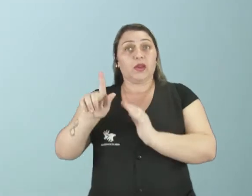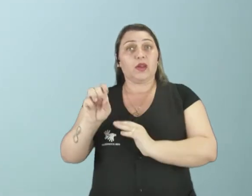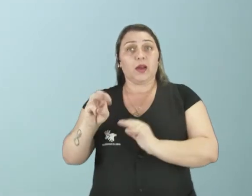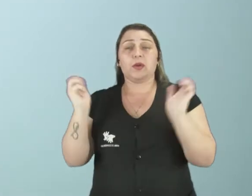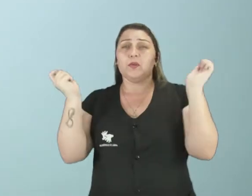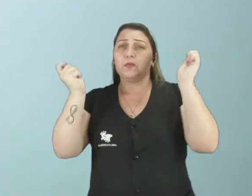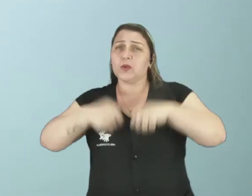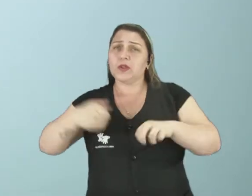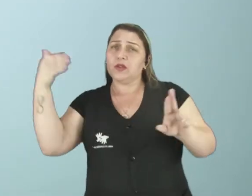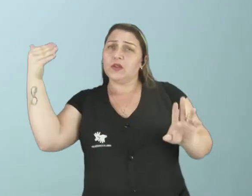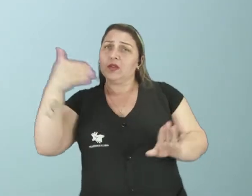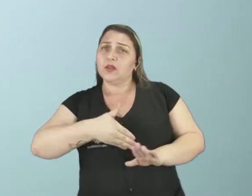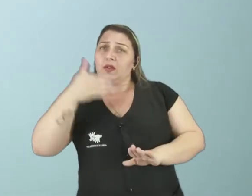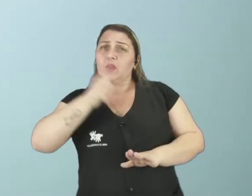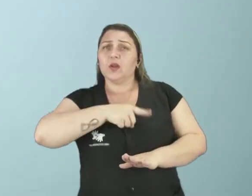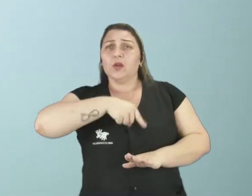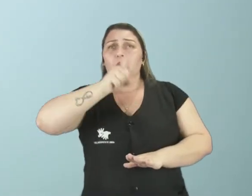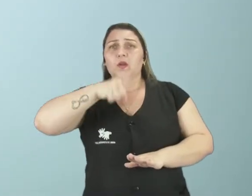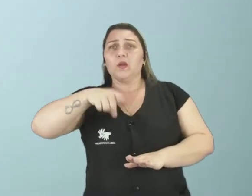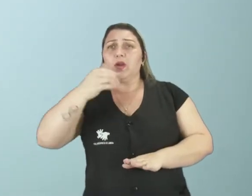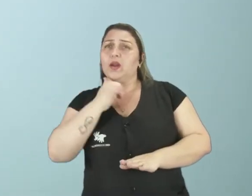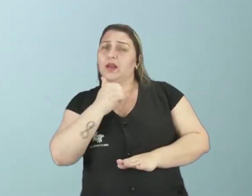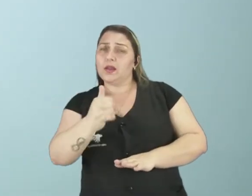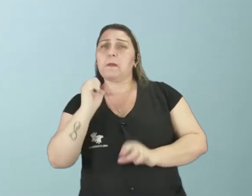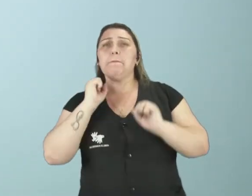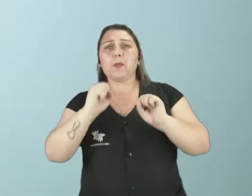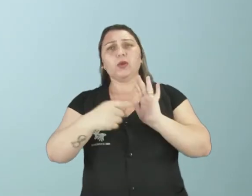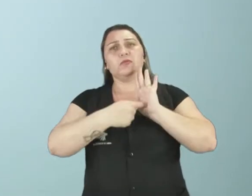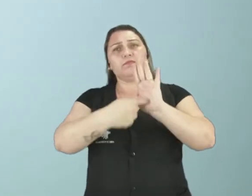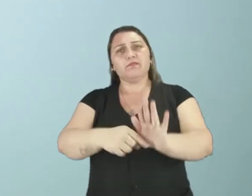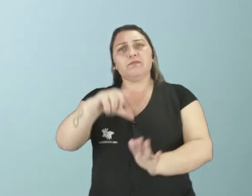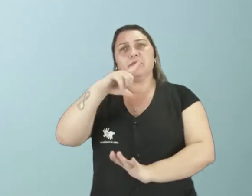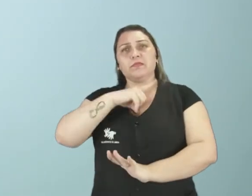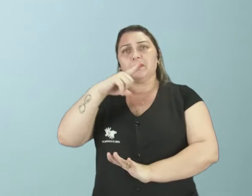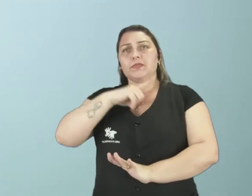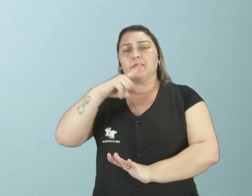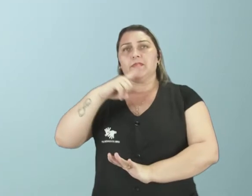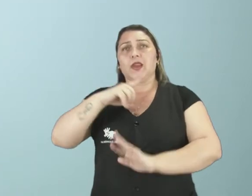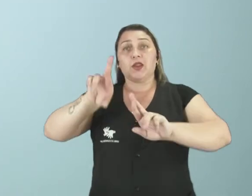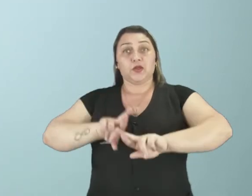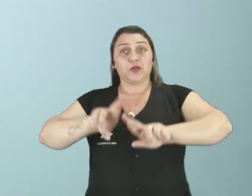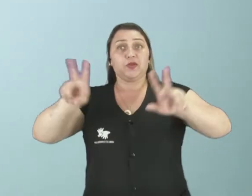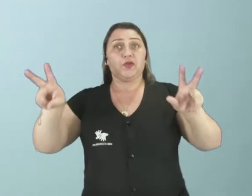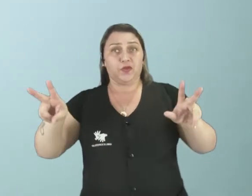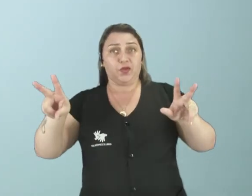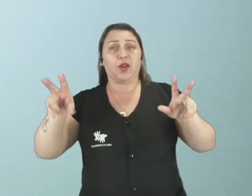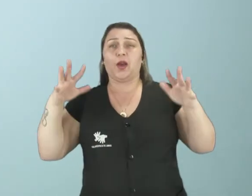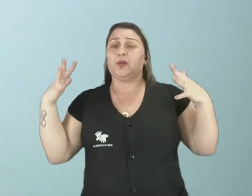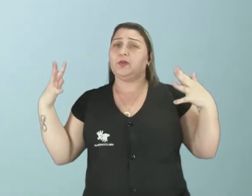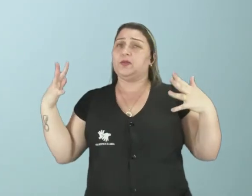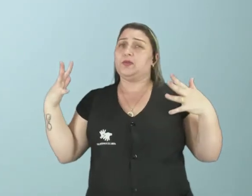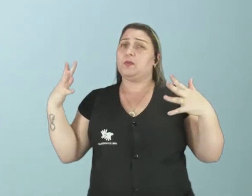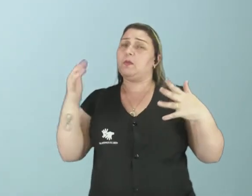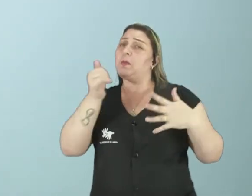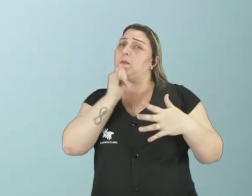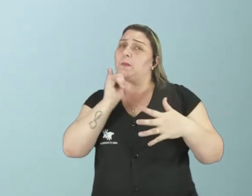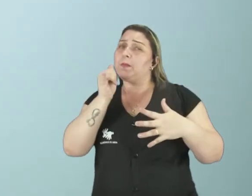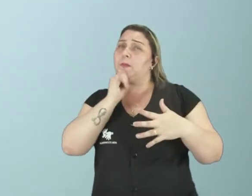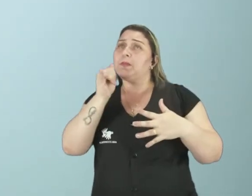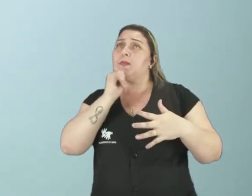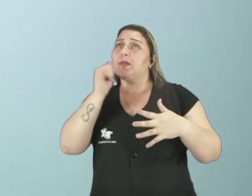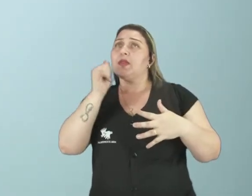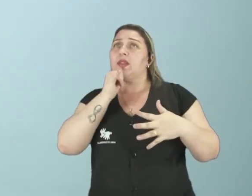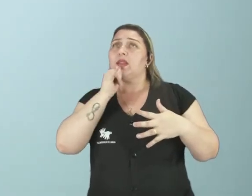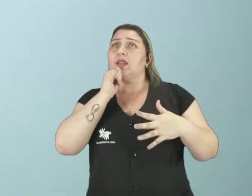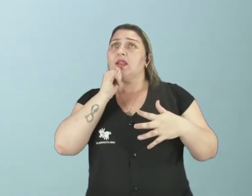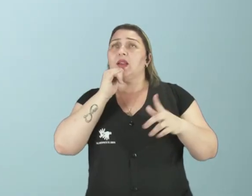possíveis frequências que uma onda eletromagnética pode apresentar. As distinções entre elas é fenomenológica, por exemplo. Apesar de